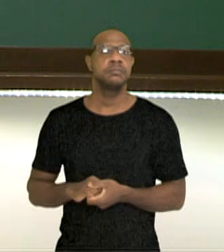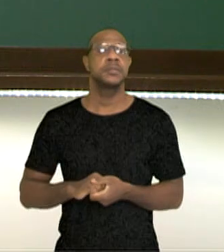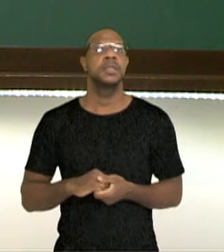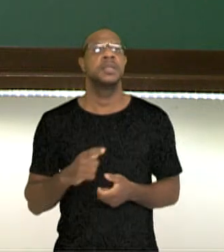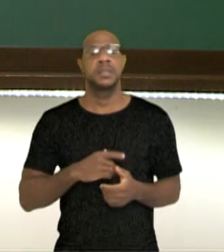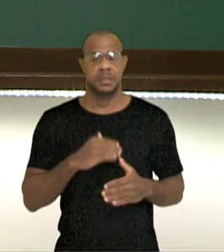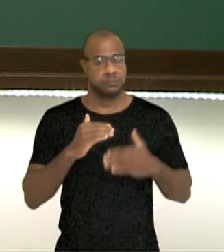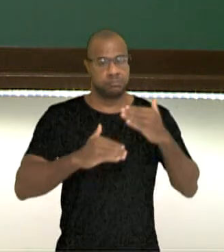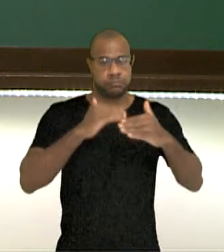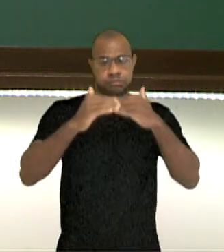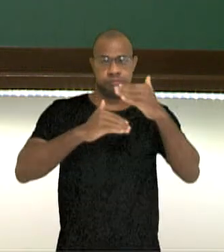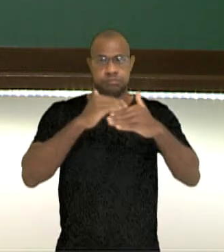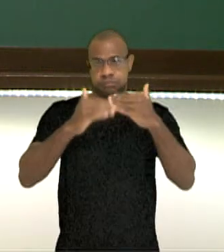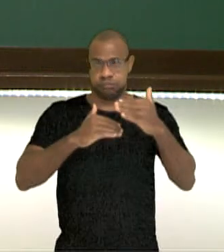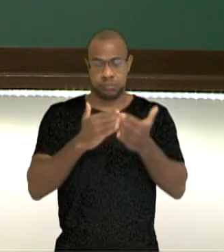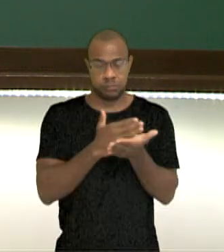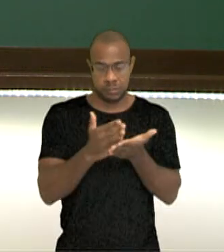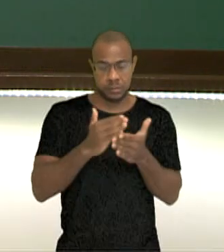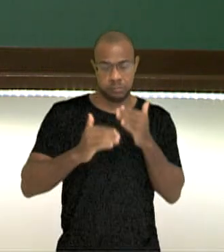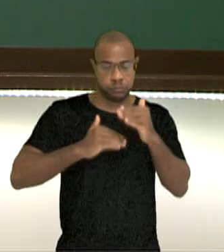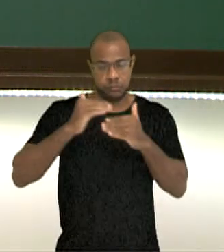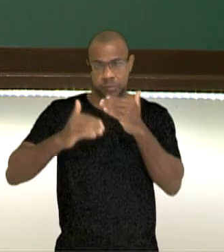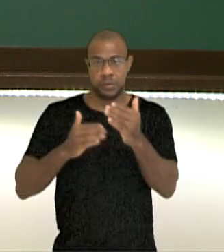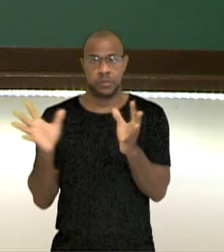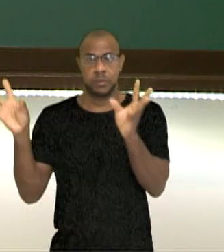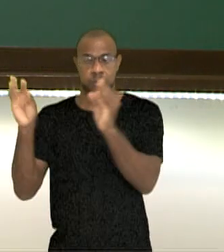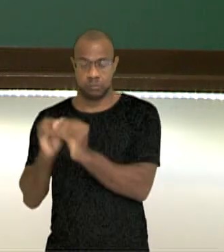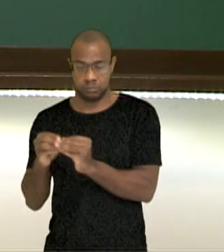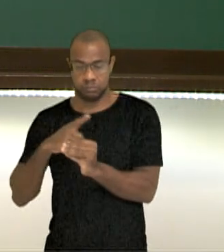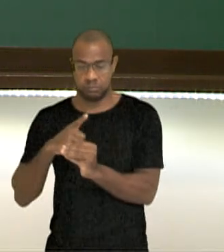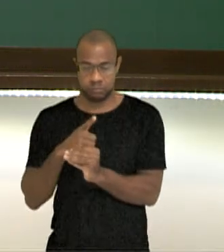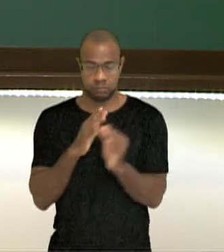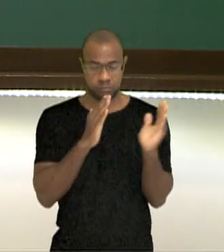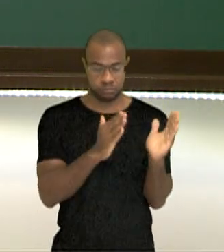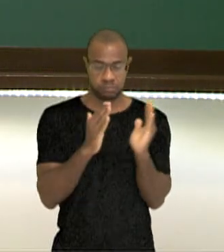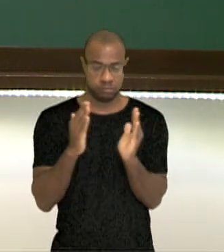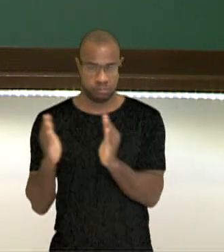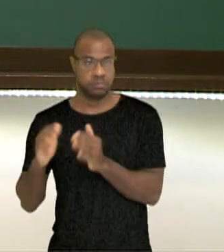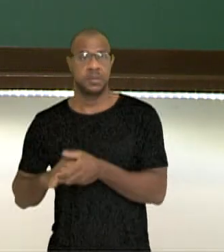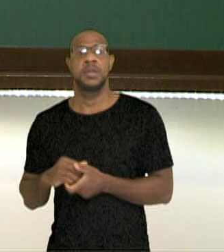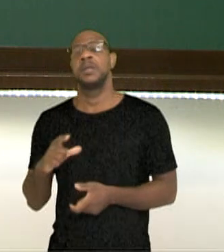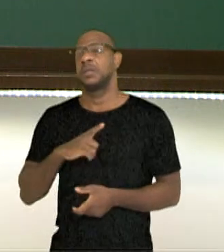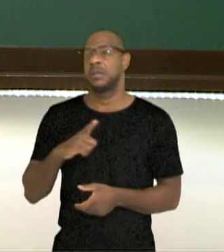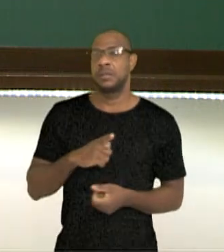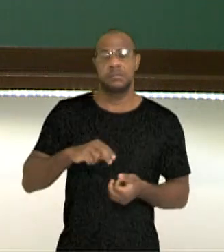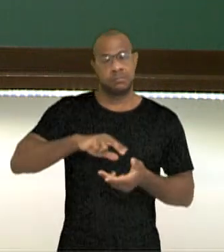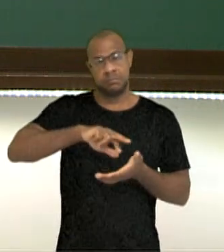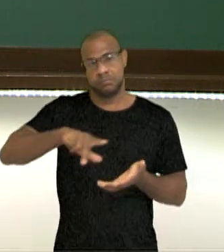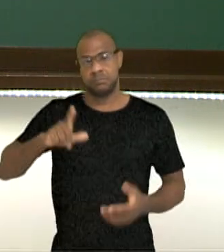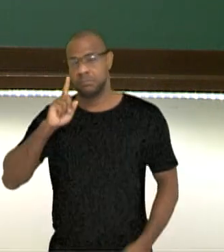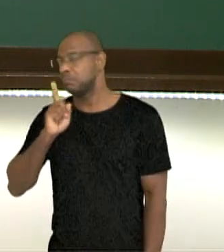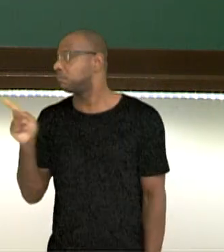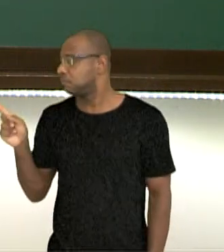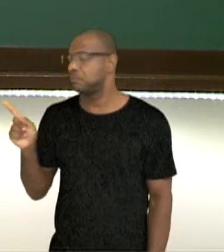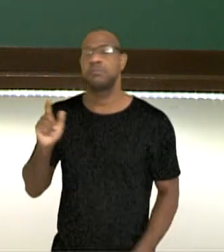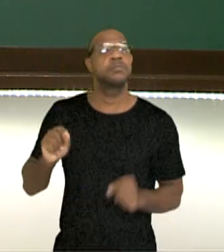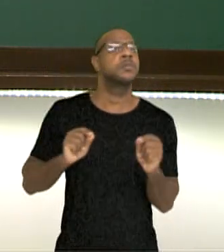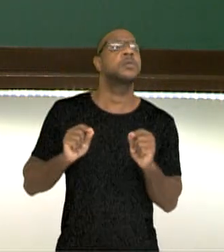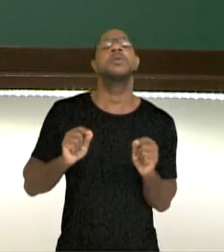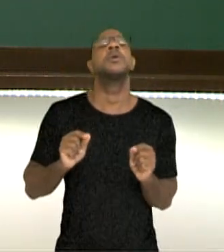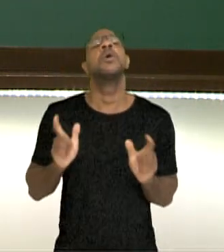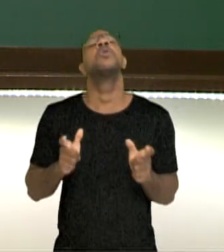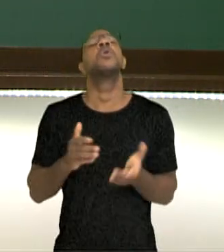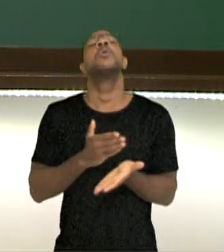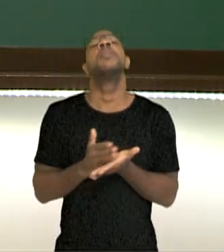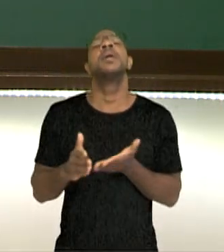desenvolvimento, conclusão. Aqui, nós temos, então, situação inicial, que é onde começa